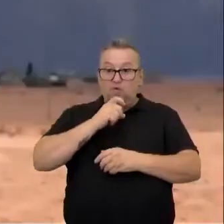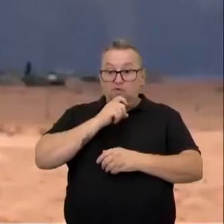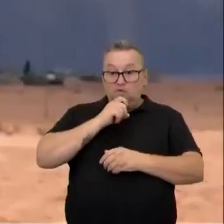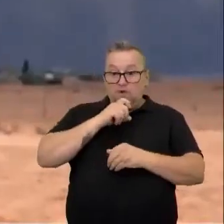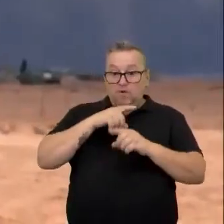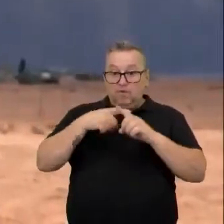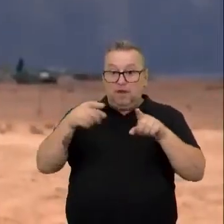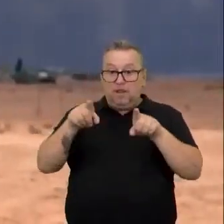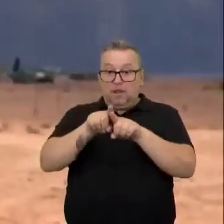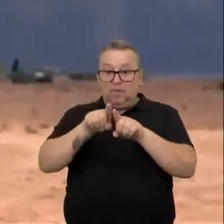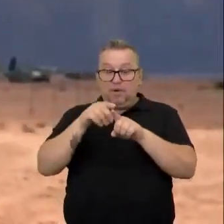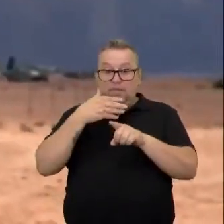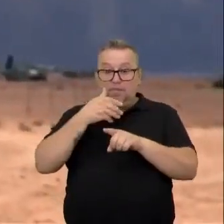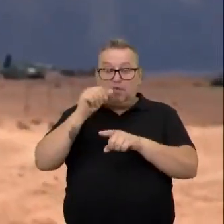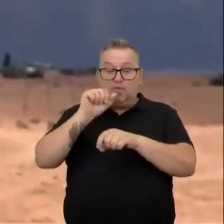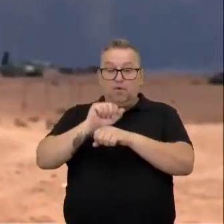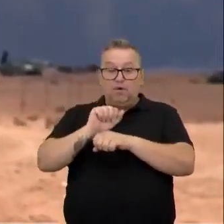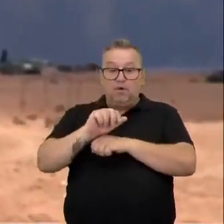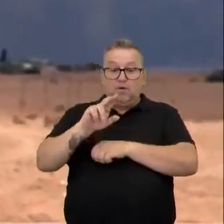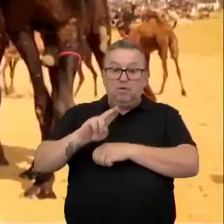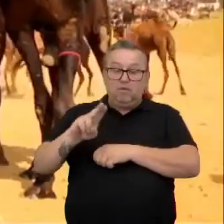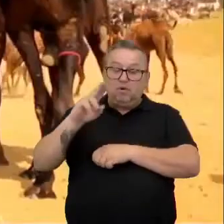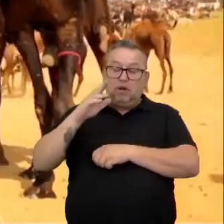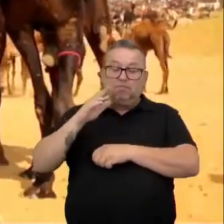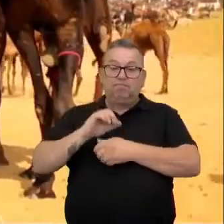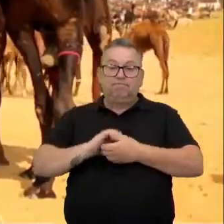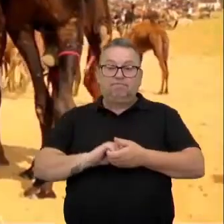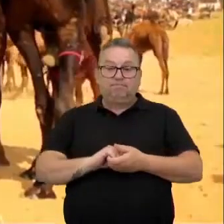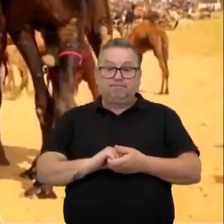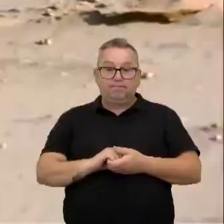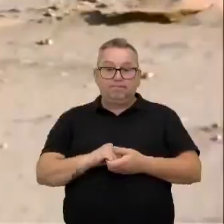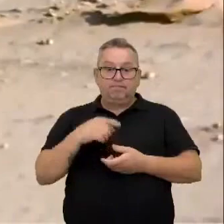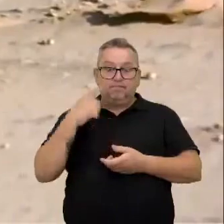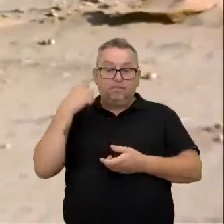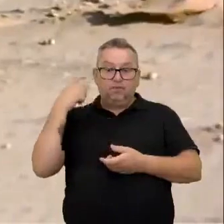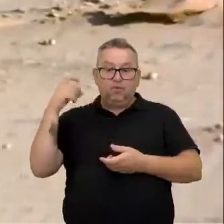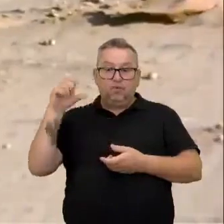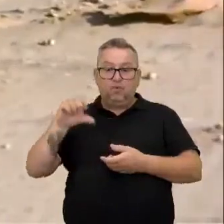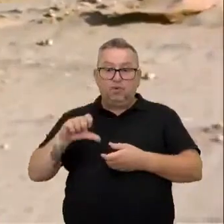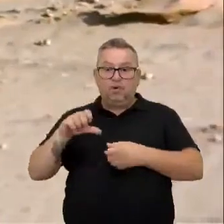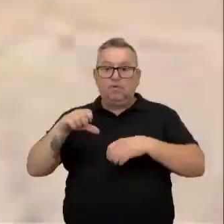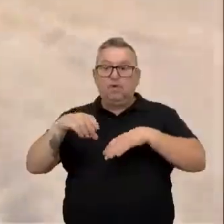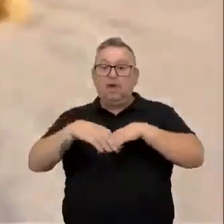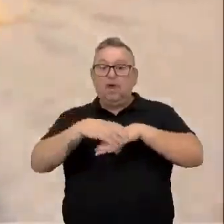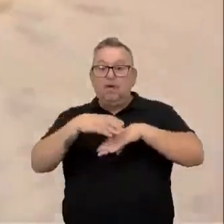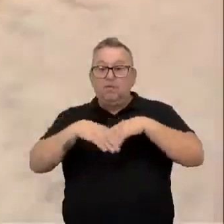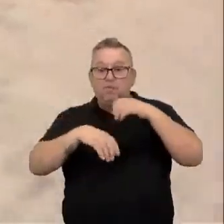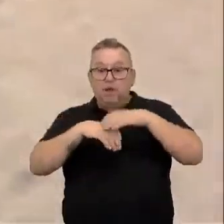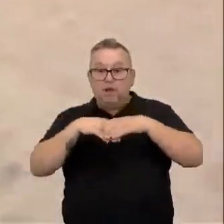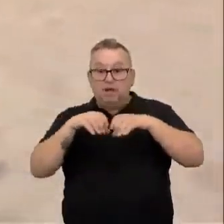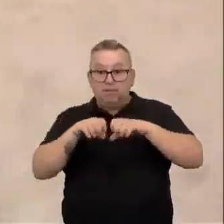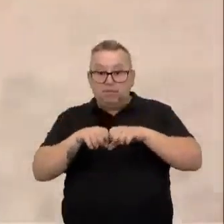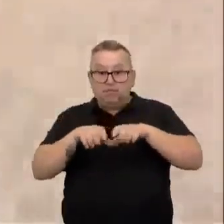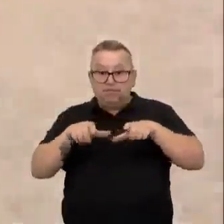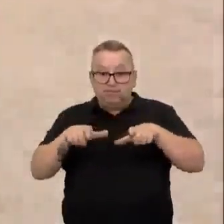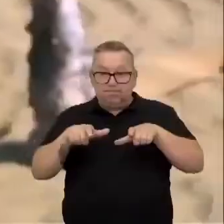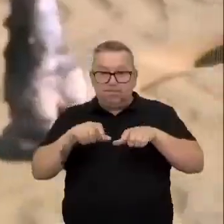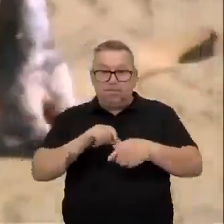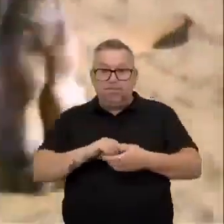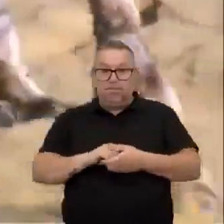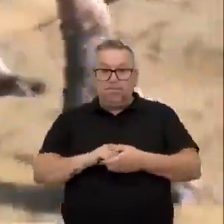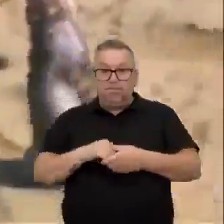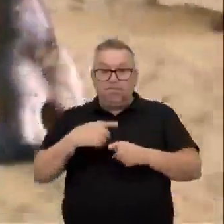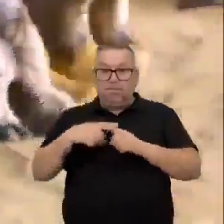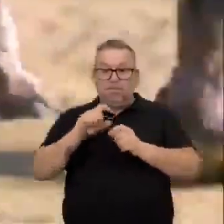cai no verão para lhes dar mais frescor. As patas ficam mais largas quando tocam o chão, para não